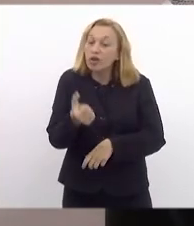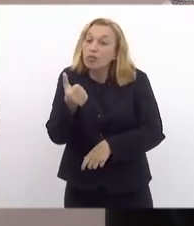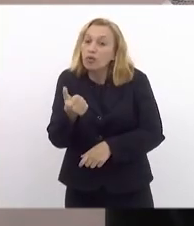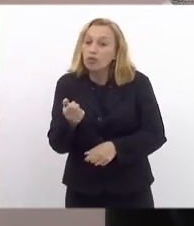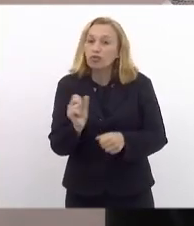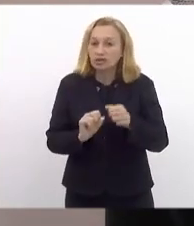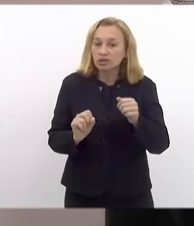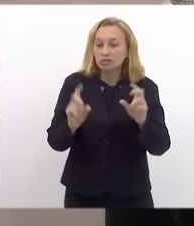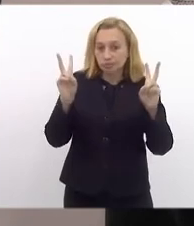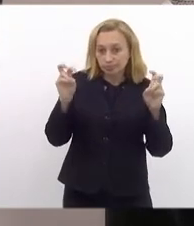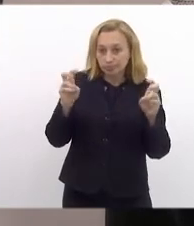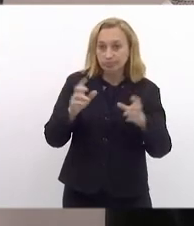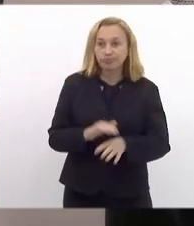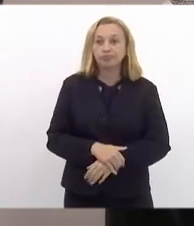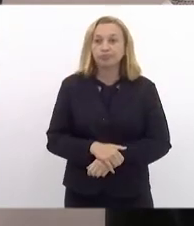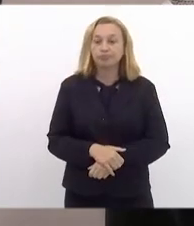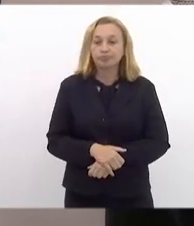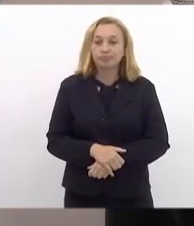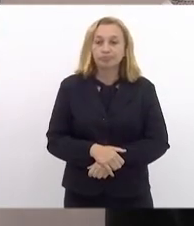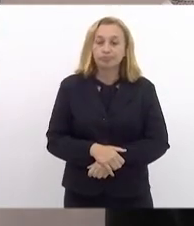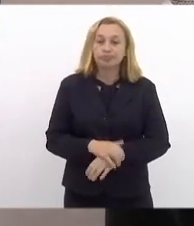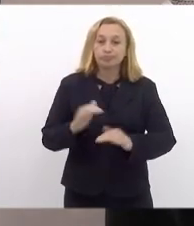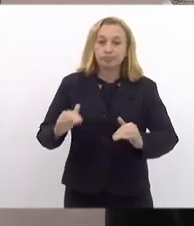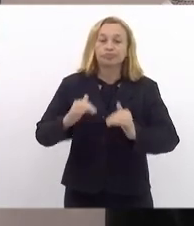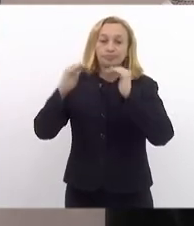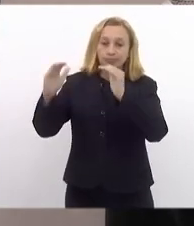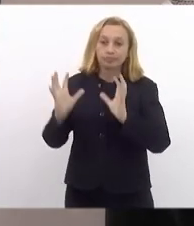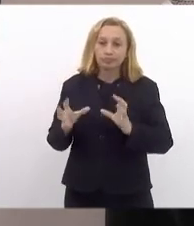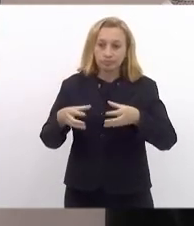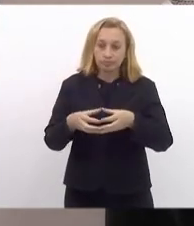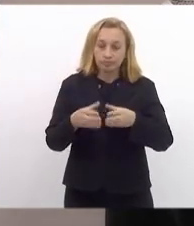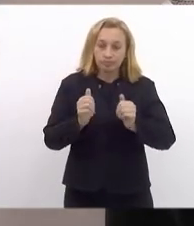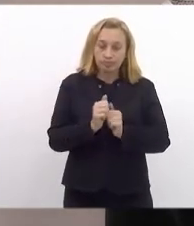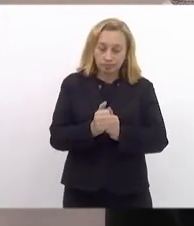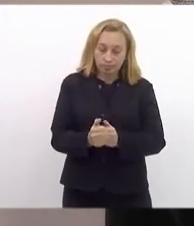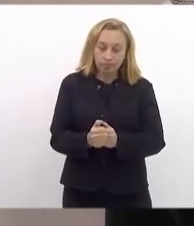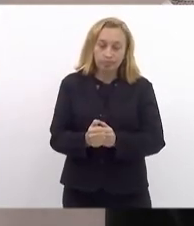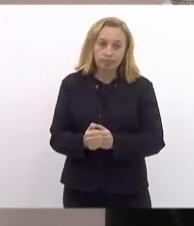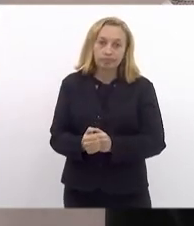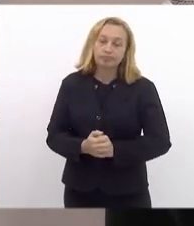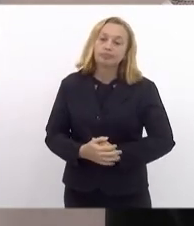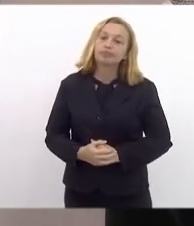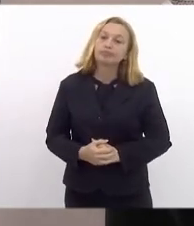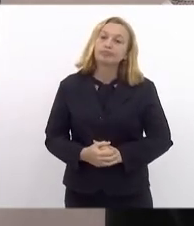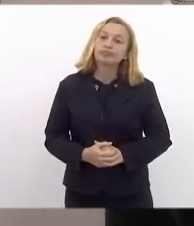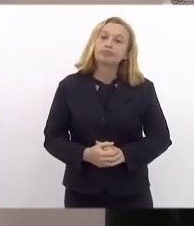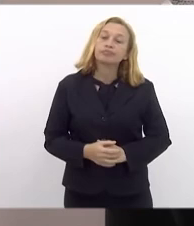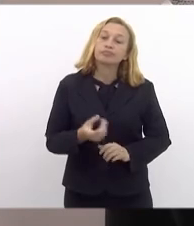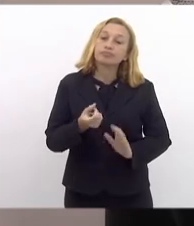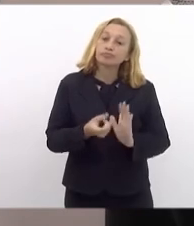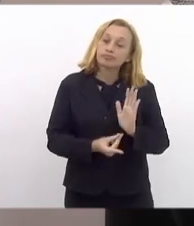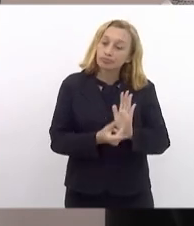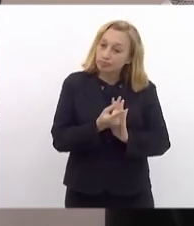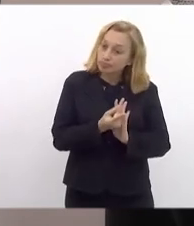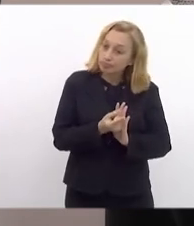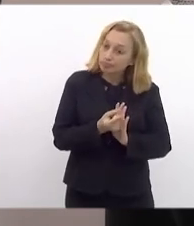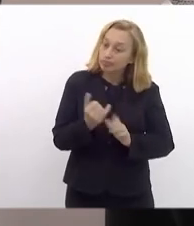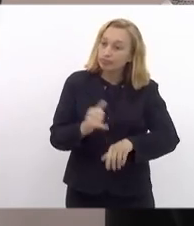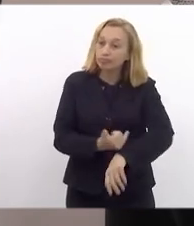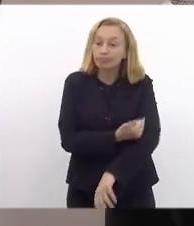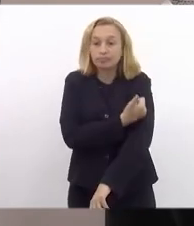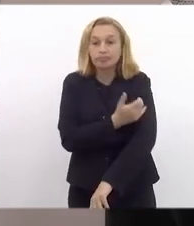pode fazer sobre isso pesar que na subcomissão de acompanhamento dos investimentos em